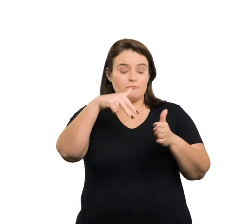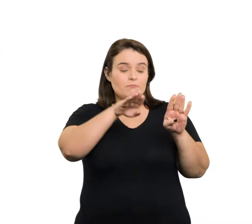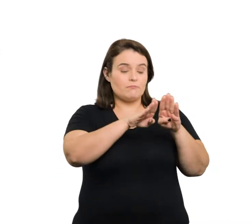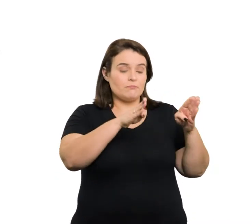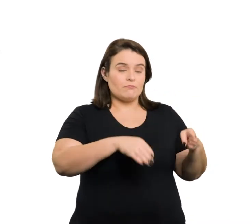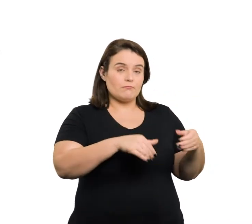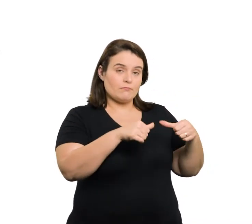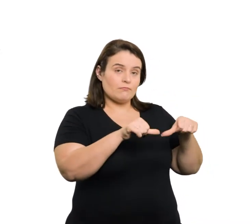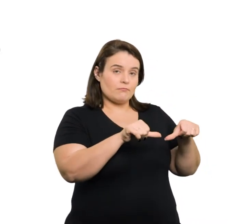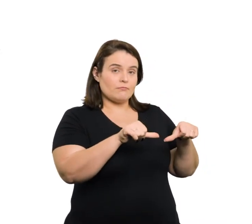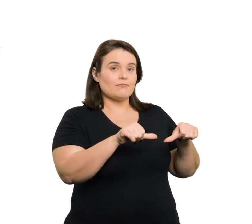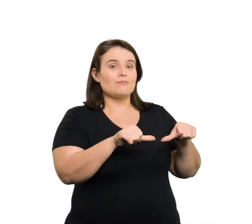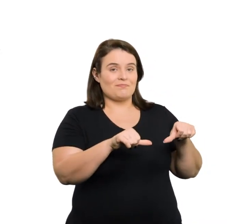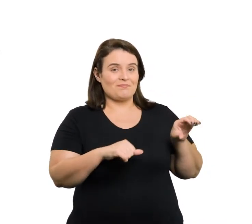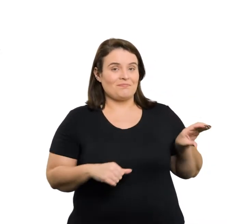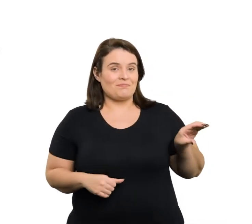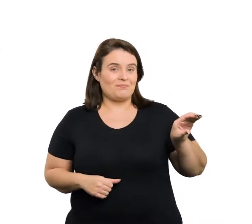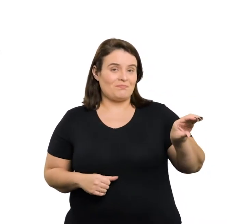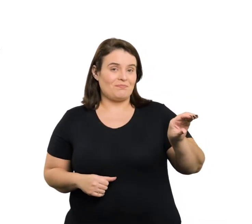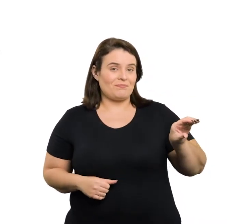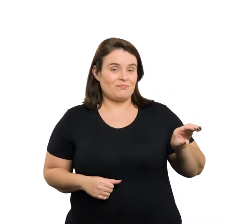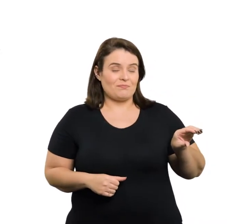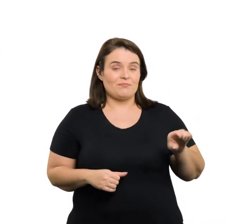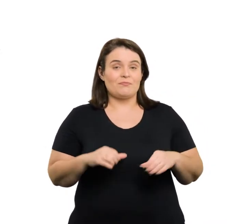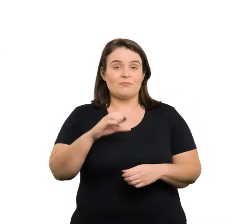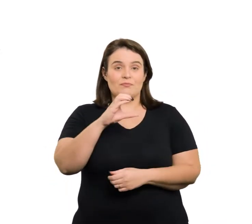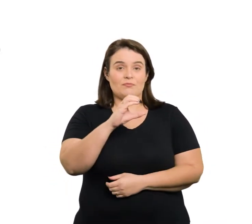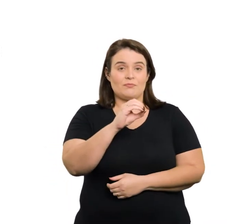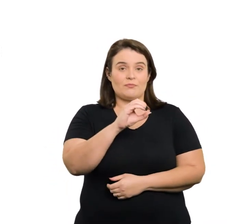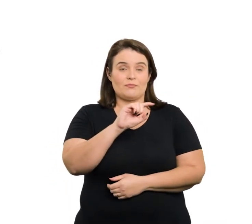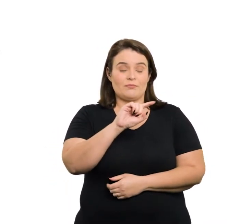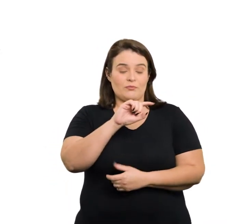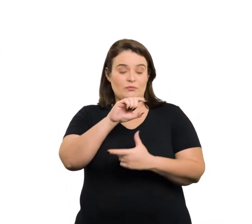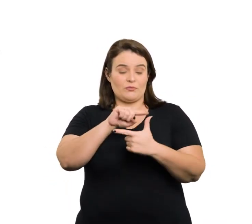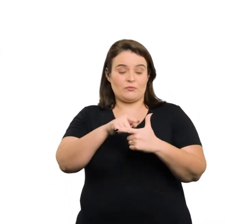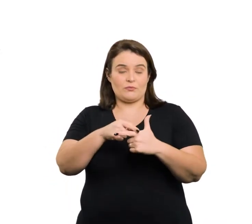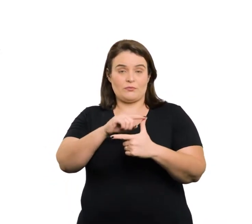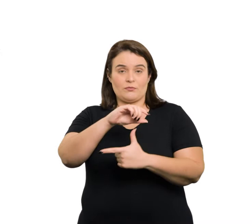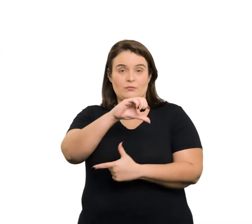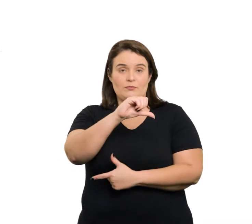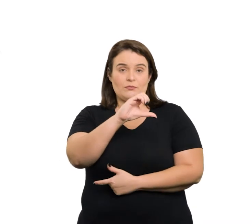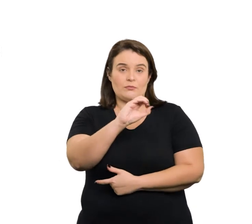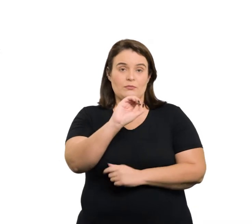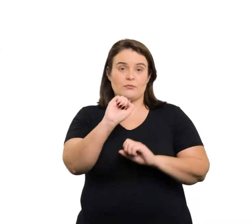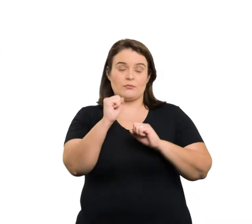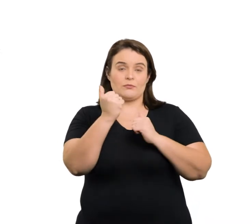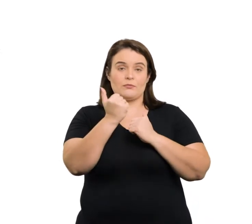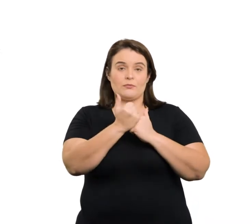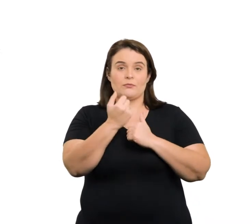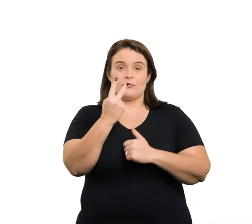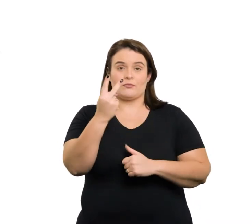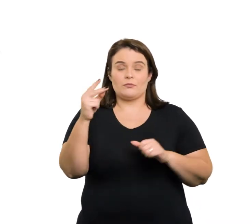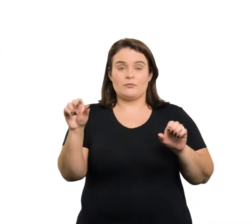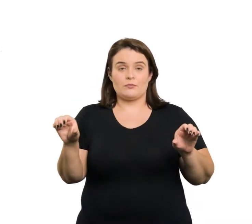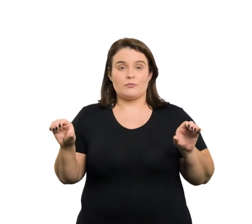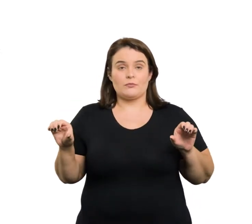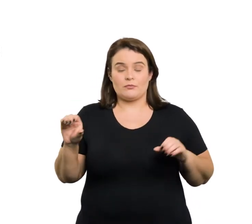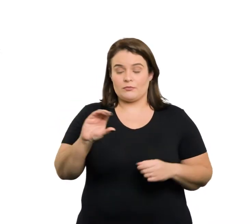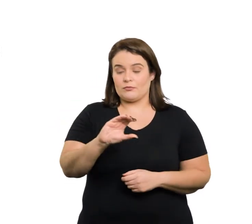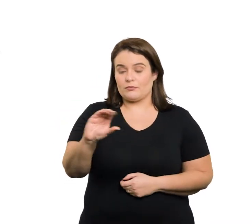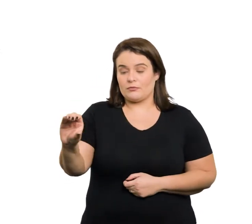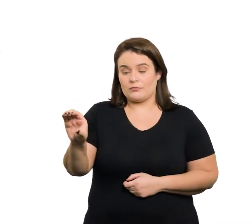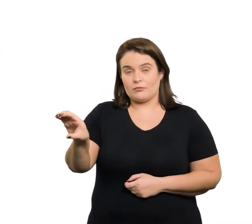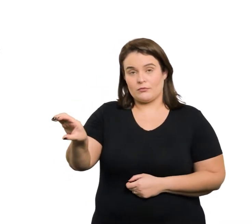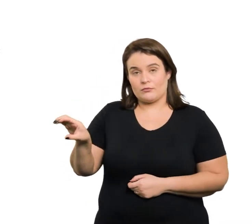e na parede de fixação do banco uma barra vertical. A barra de 90 graus pode ser substituída